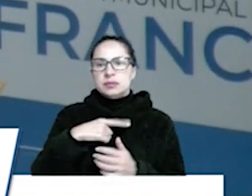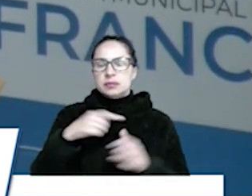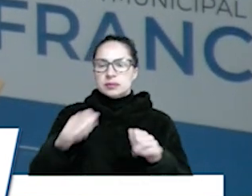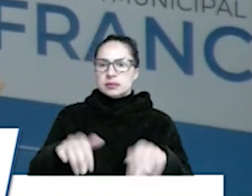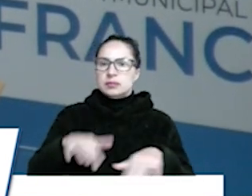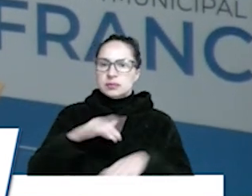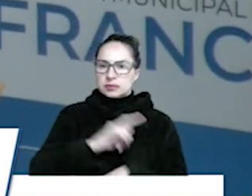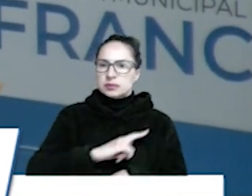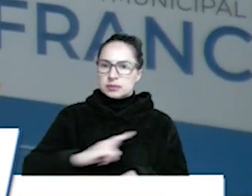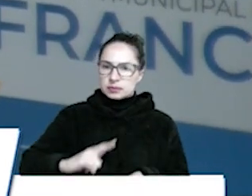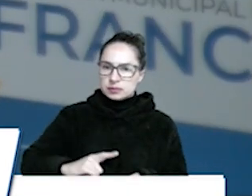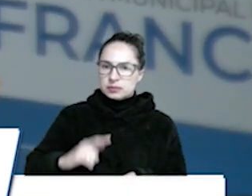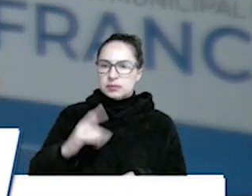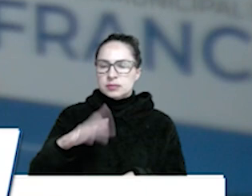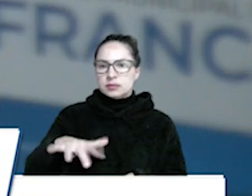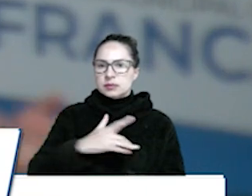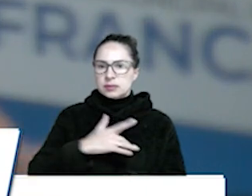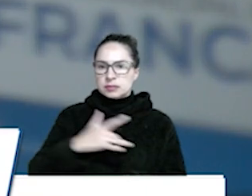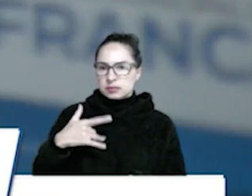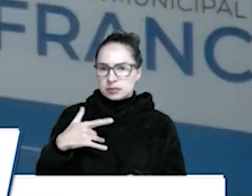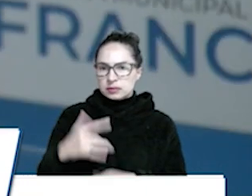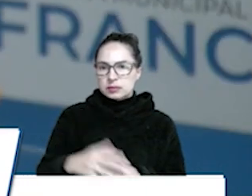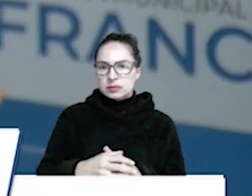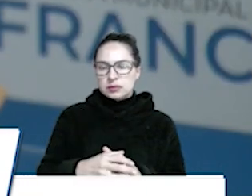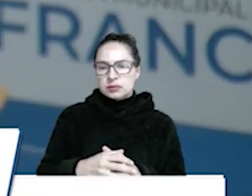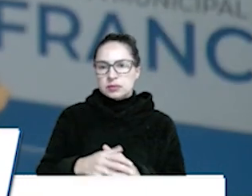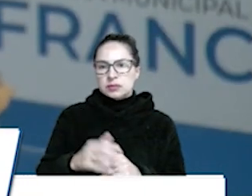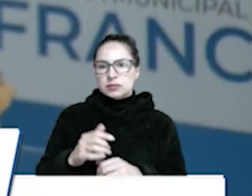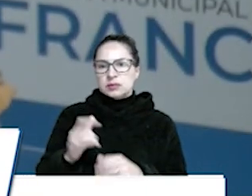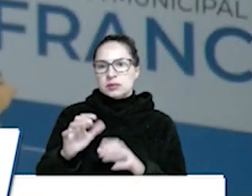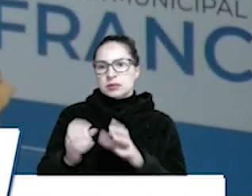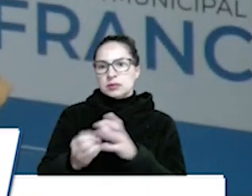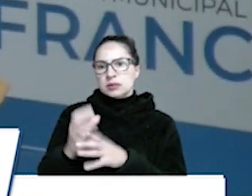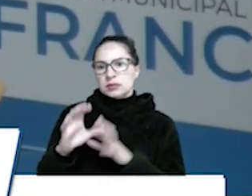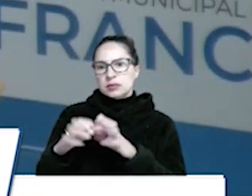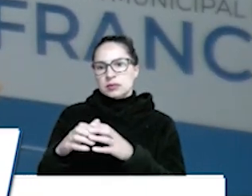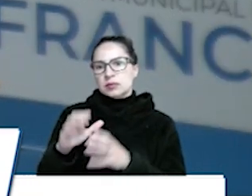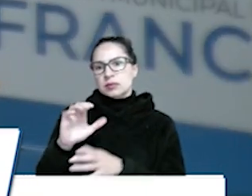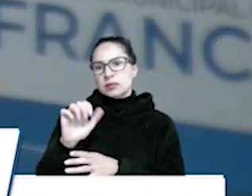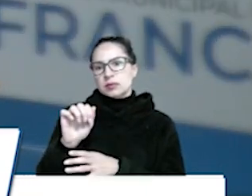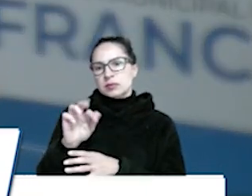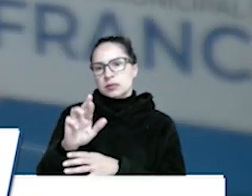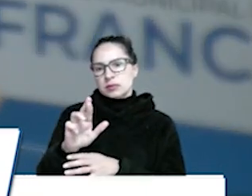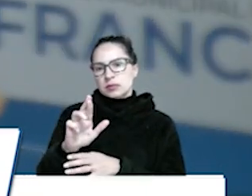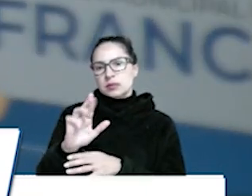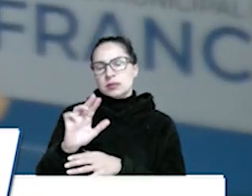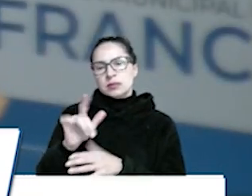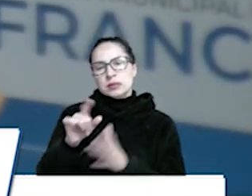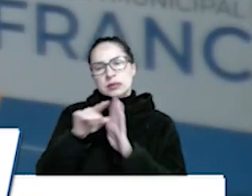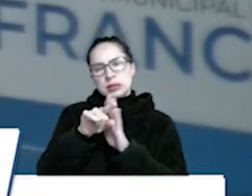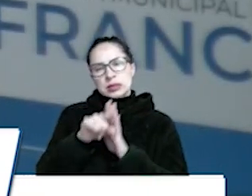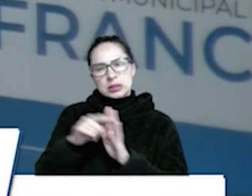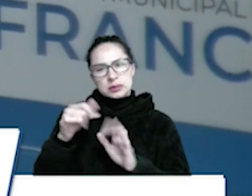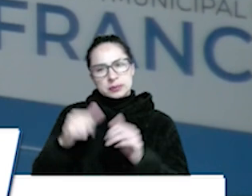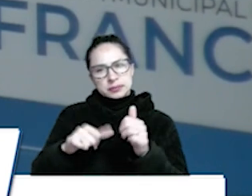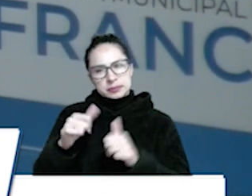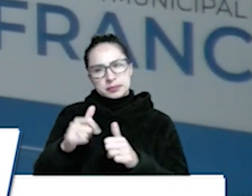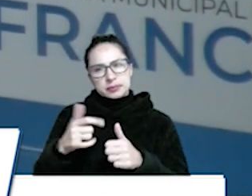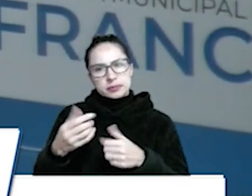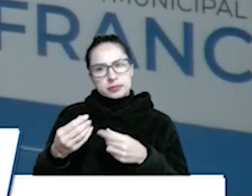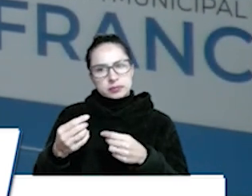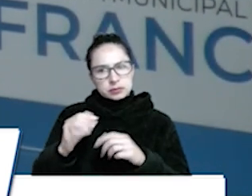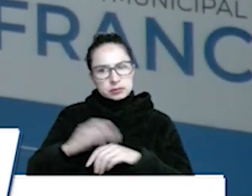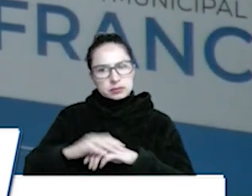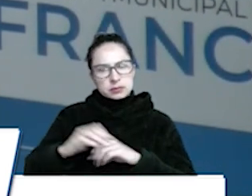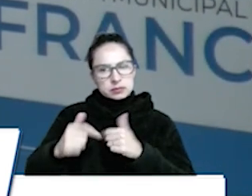da saúde, a partir da CEAR, comissão que vem aí investigar as condições de trabalho dos servidores